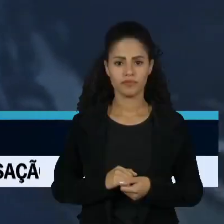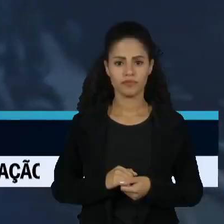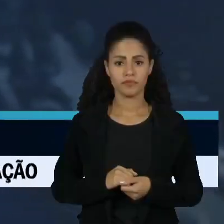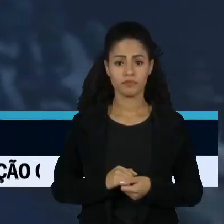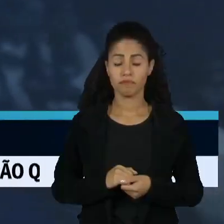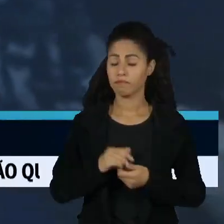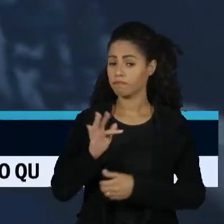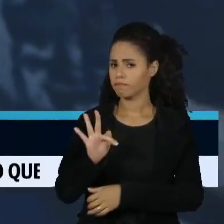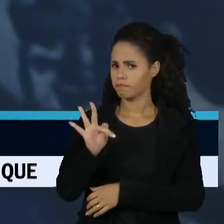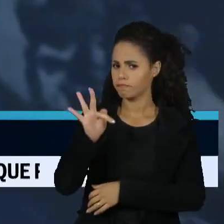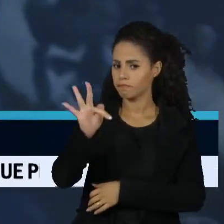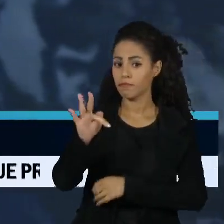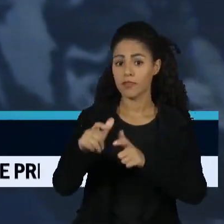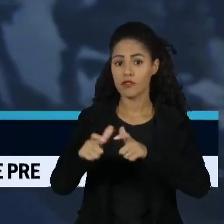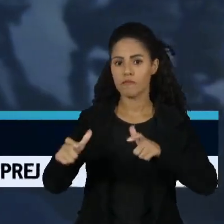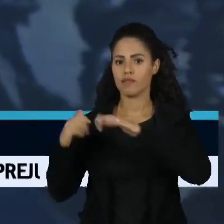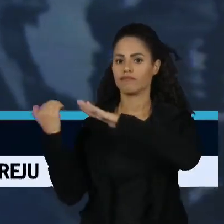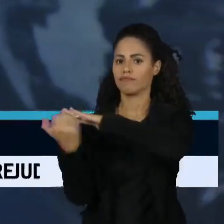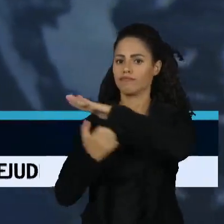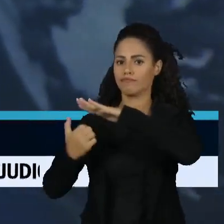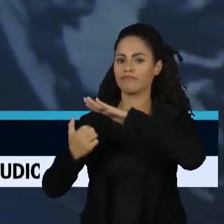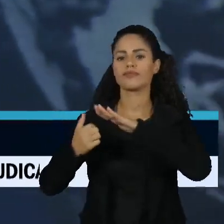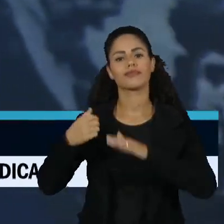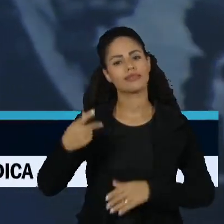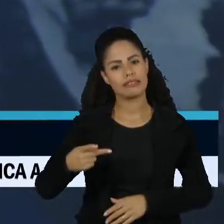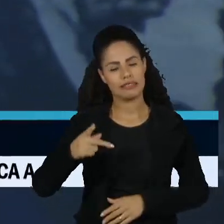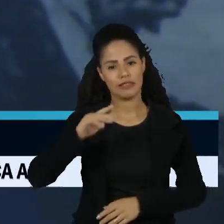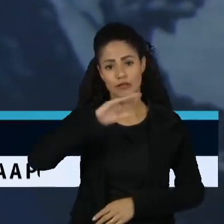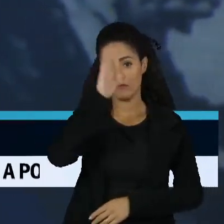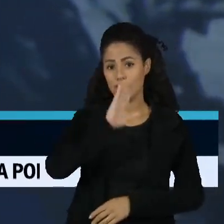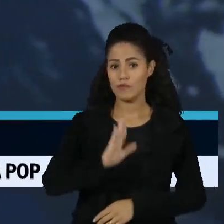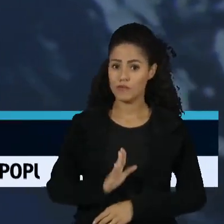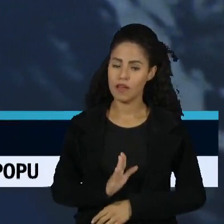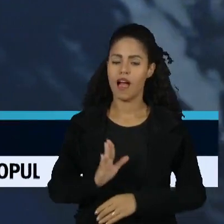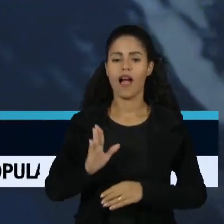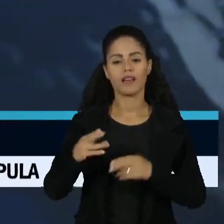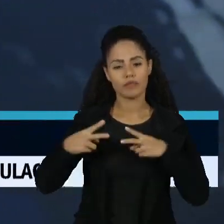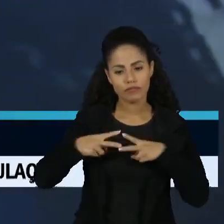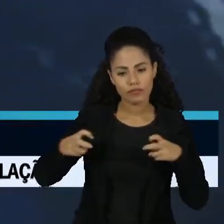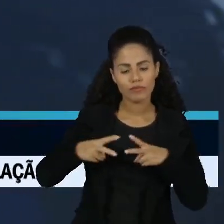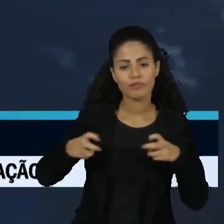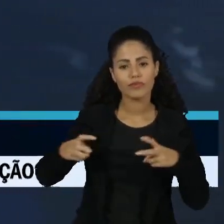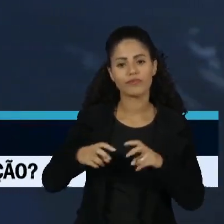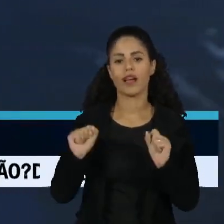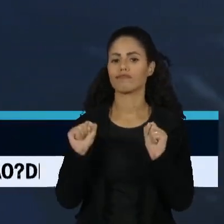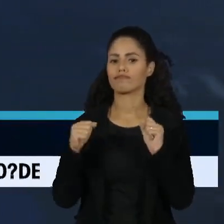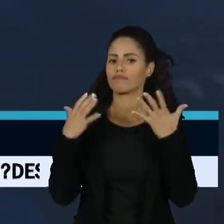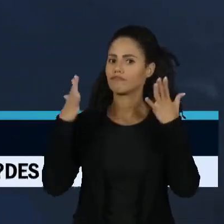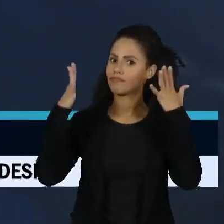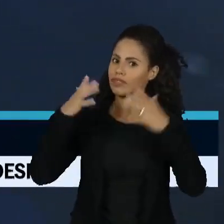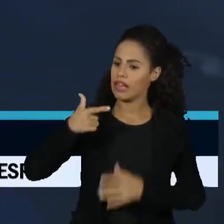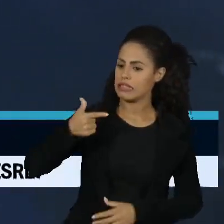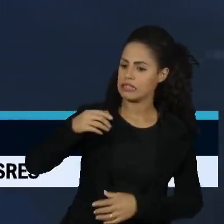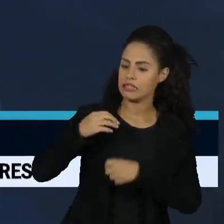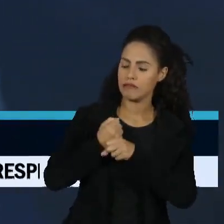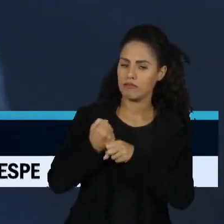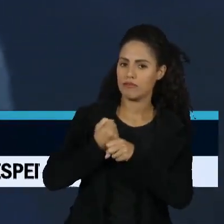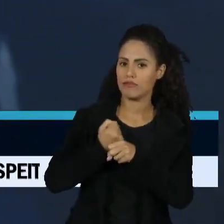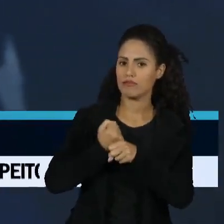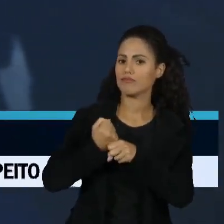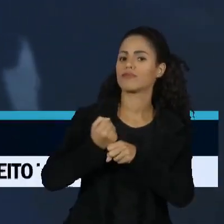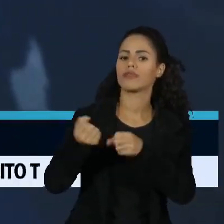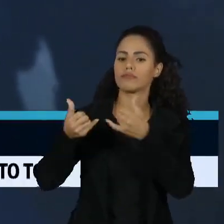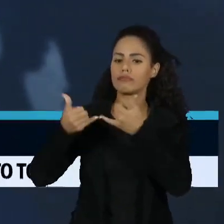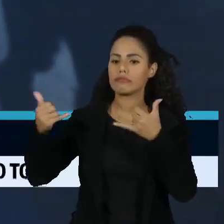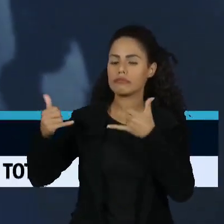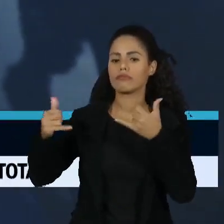o futuro da maior empresa brasileira. A Petrobras comemora hoje 7 décadas de existência com desafios na transição